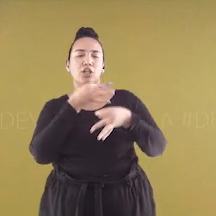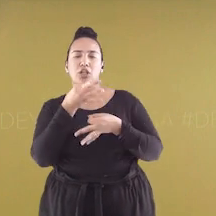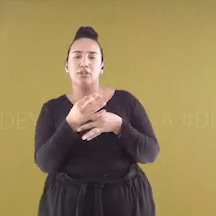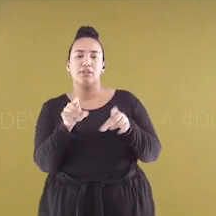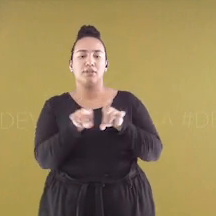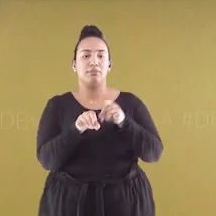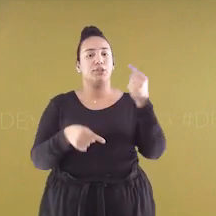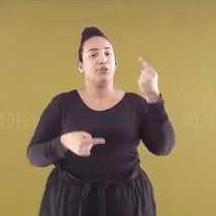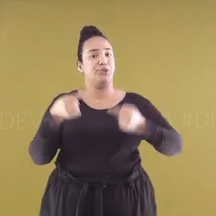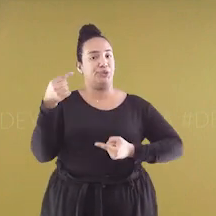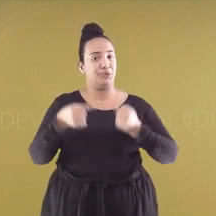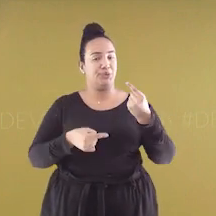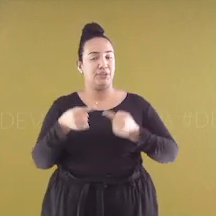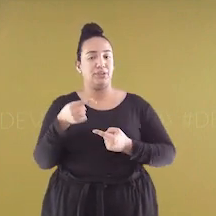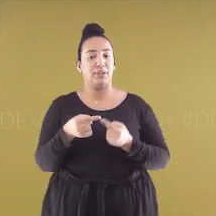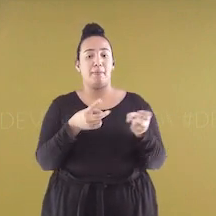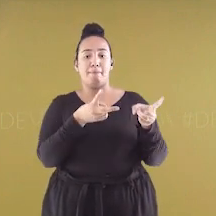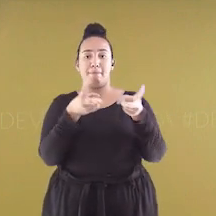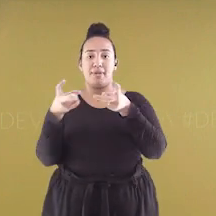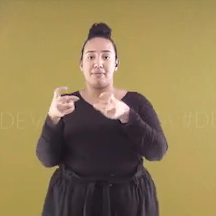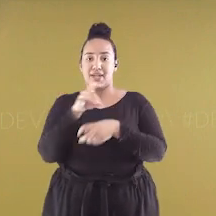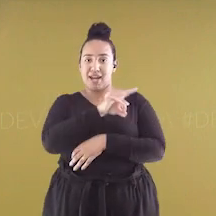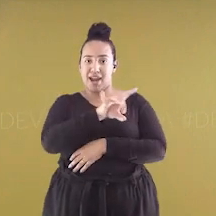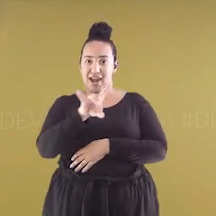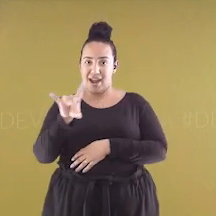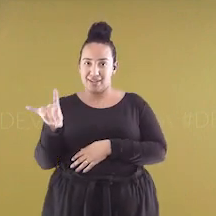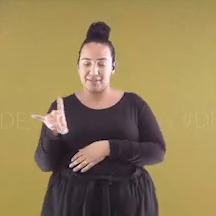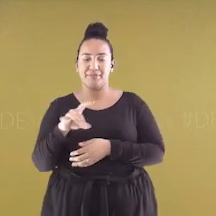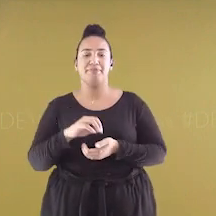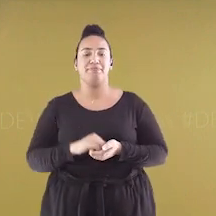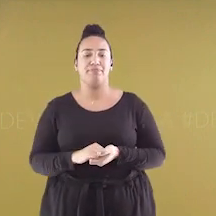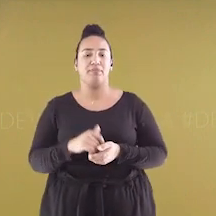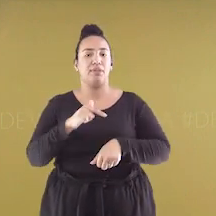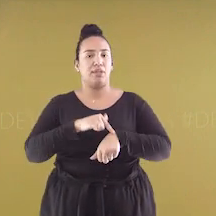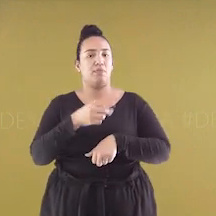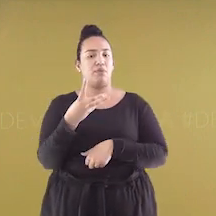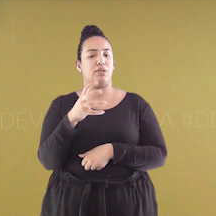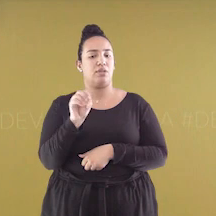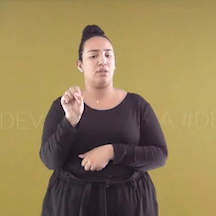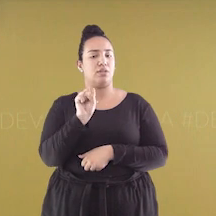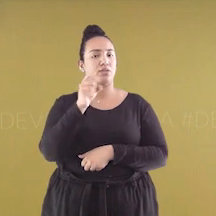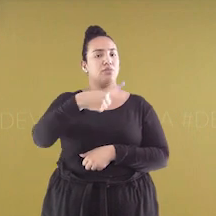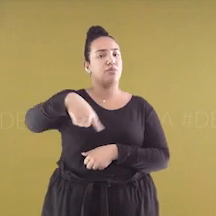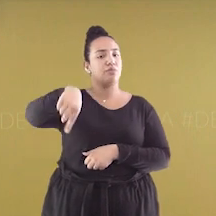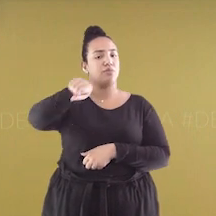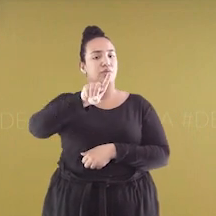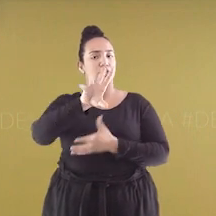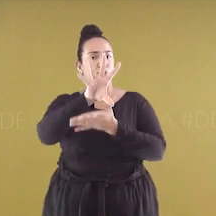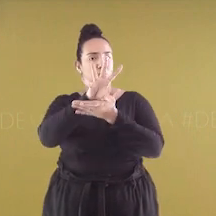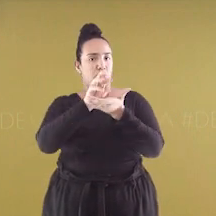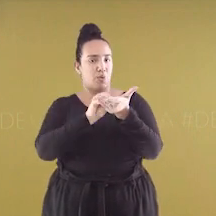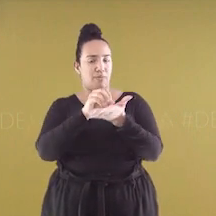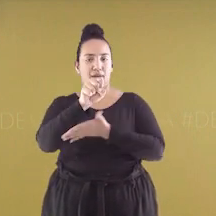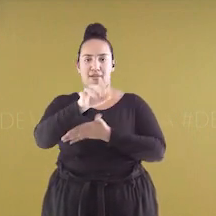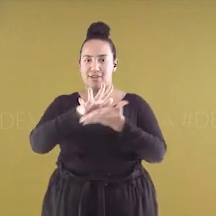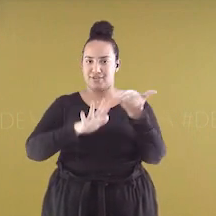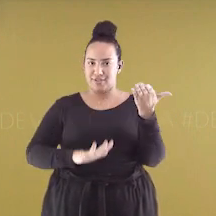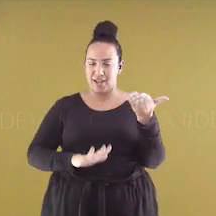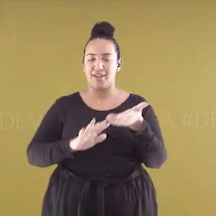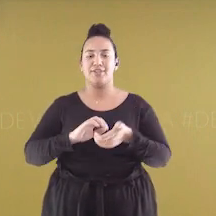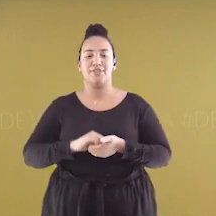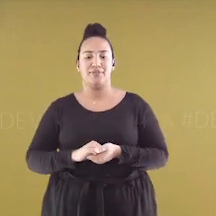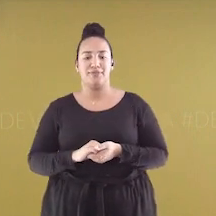sobre elas e debatendo as percepções de cada um. Vou dar 30 segundos para você anotar os comandos